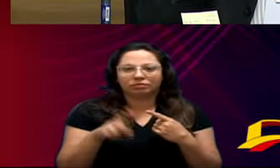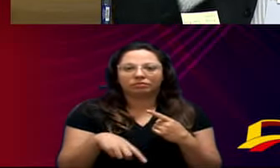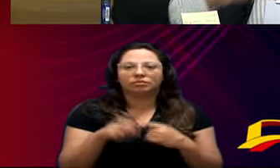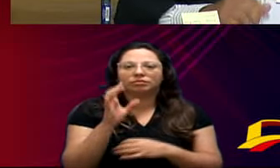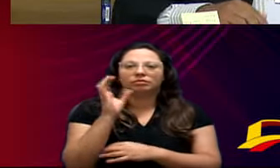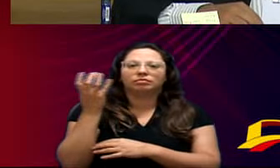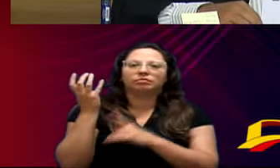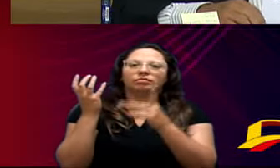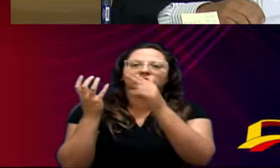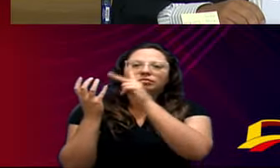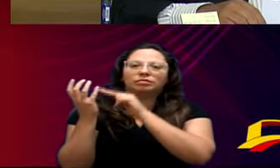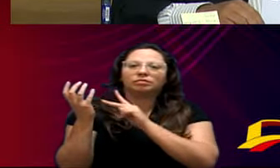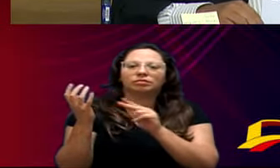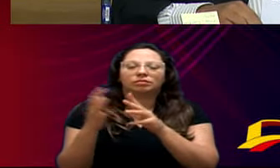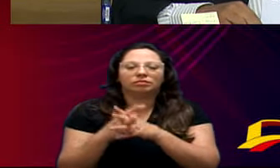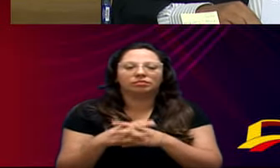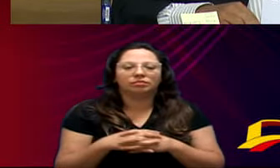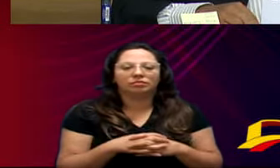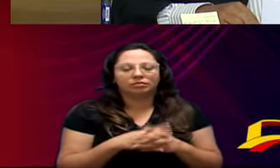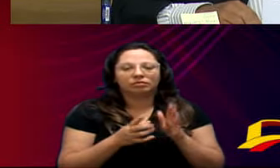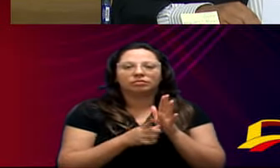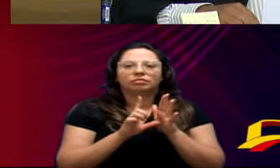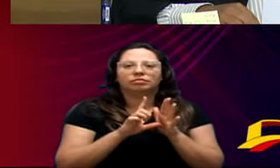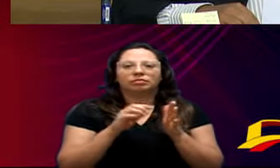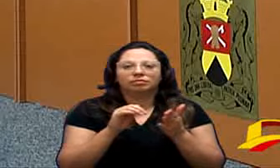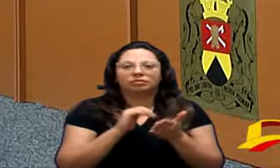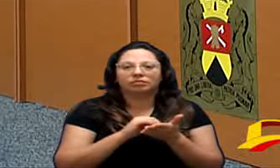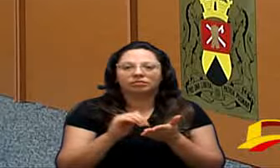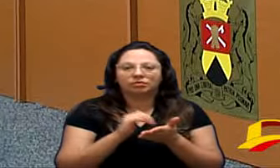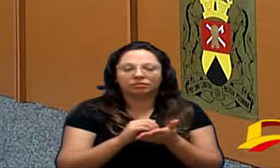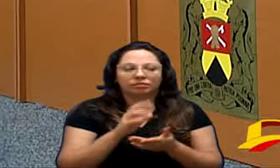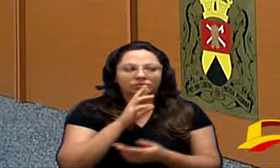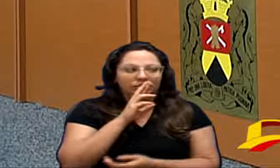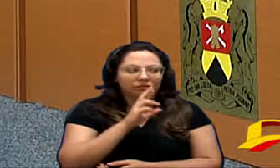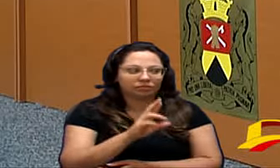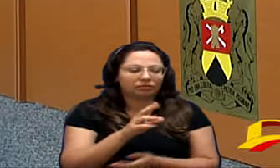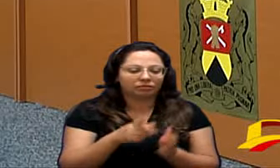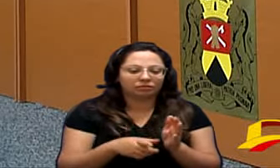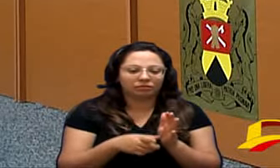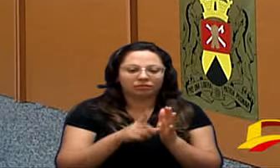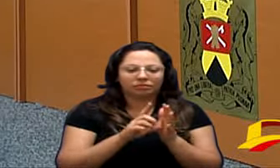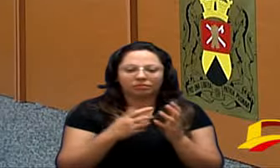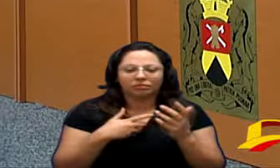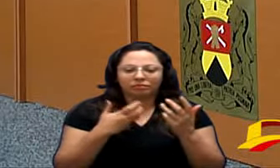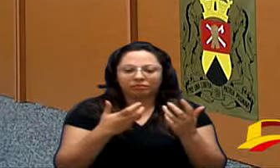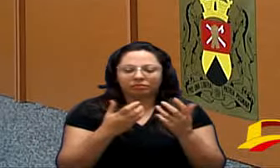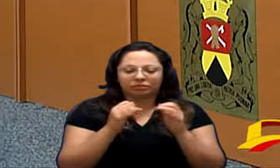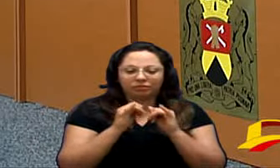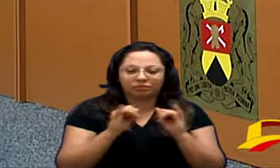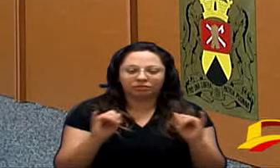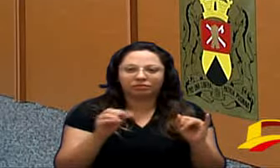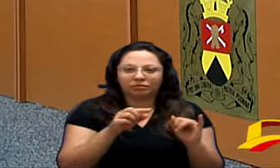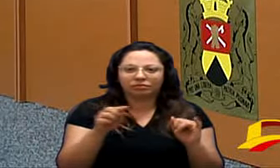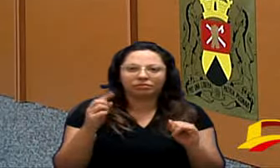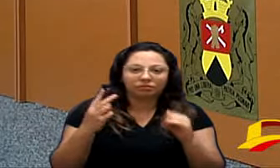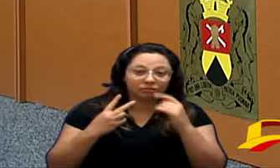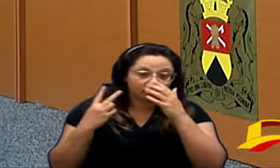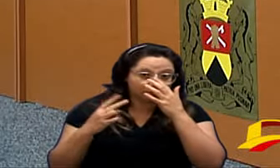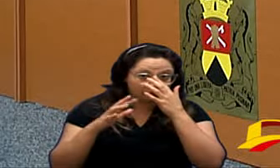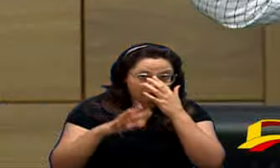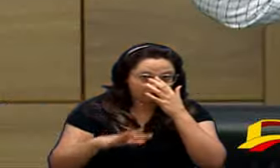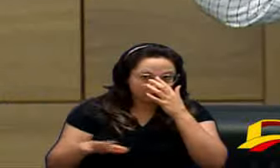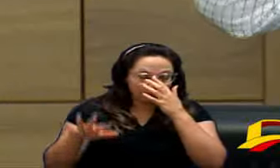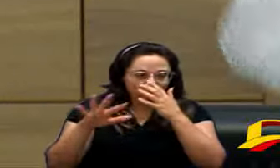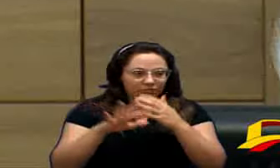áv Anes que o secretário inicie a resposta da vereadora gostaria de comunicar os senhores vereadores e vereadoras